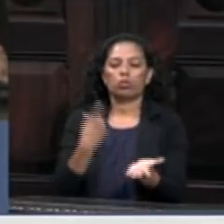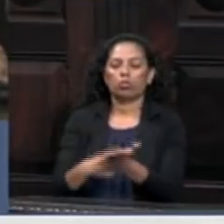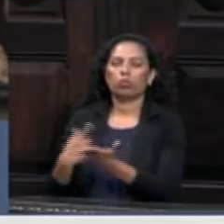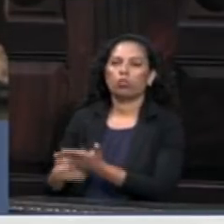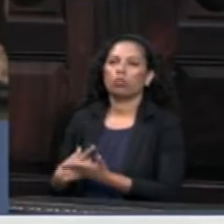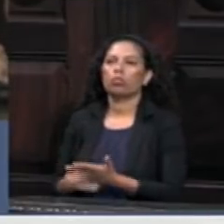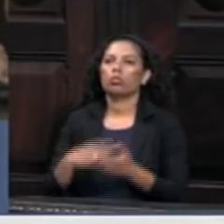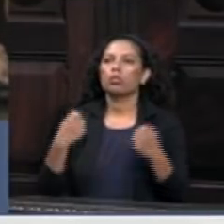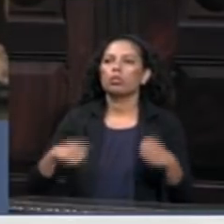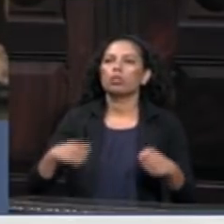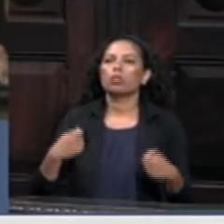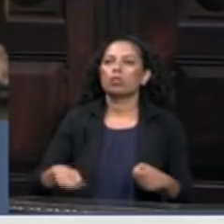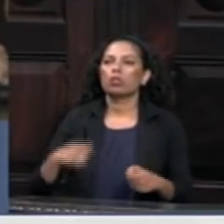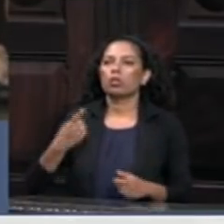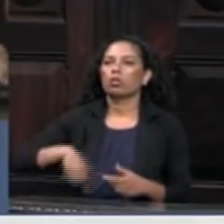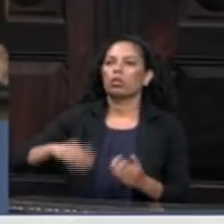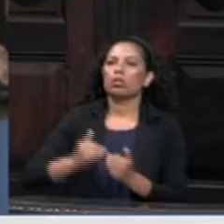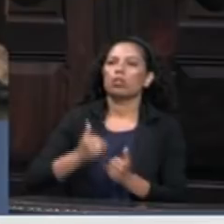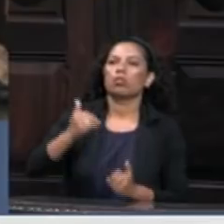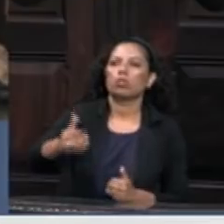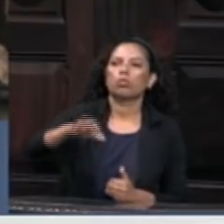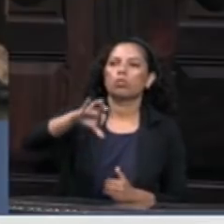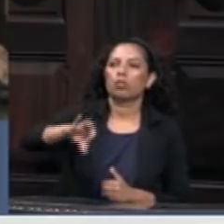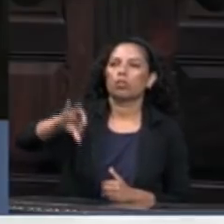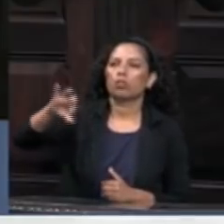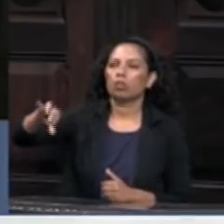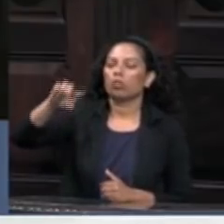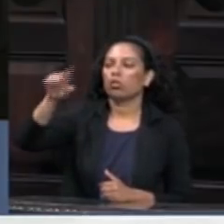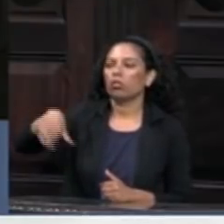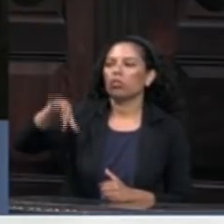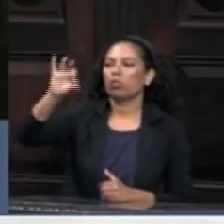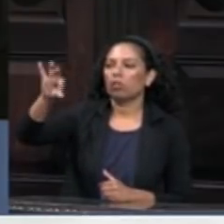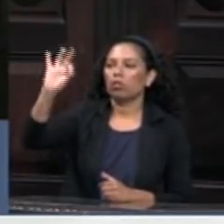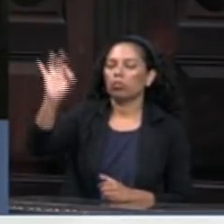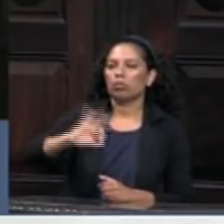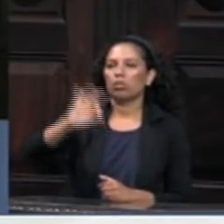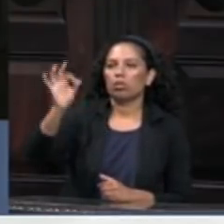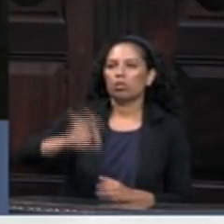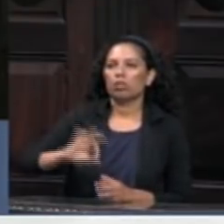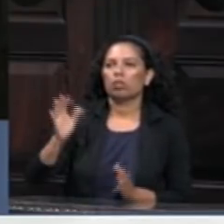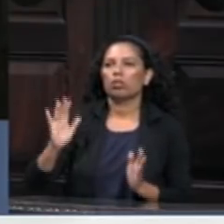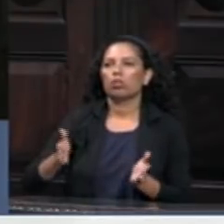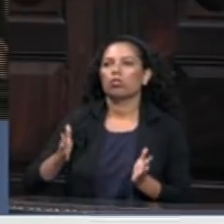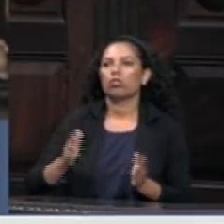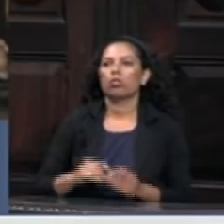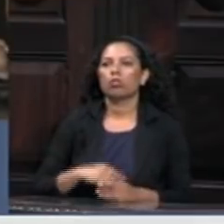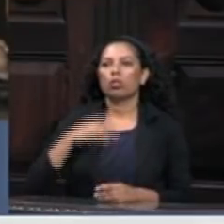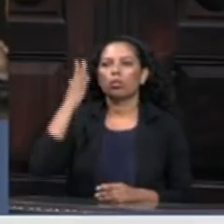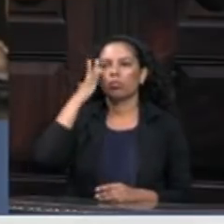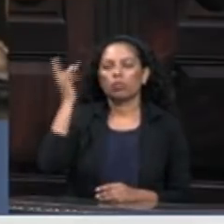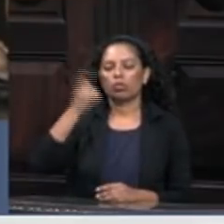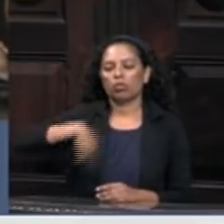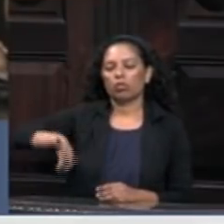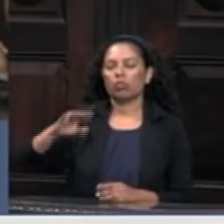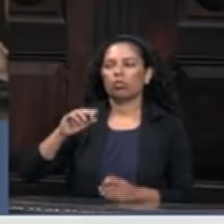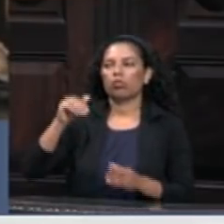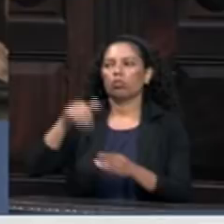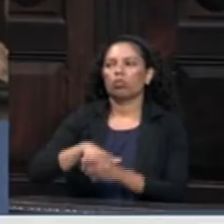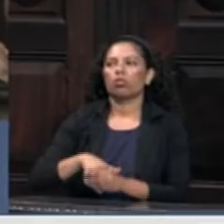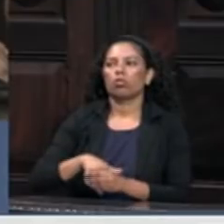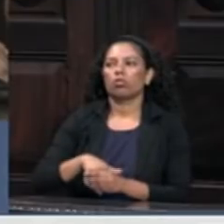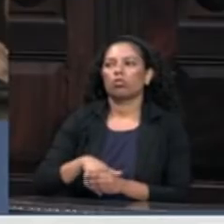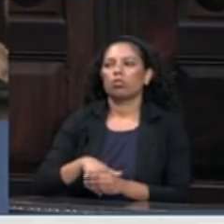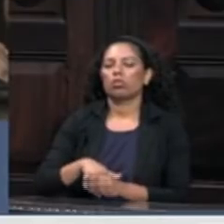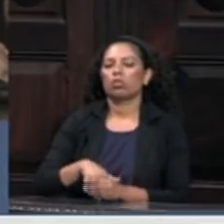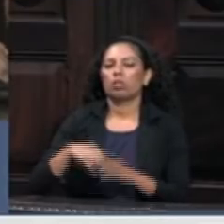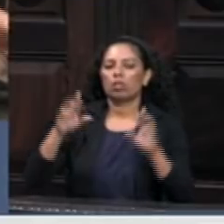Avançamos 99,9%. A inclusão na pauta para amanhã. Vamos votar amanhã na sessão extraordinária, de